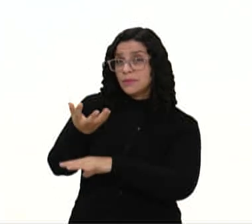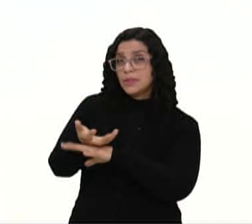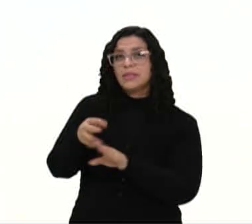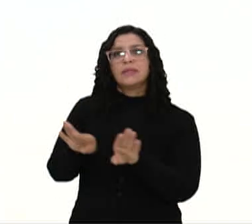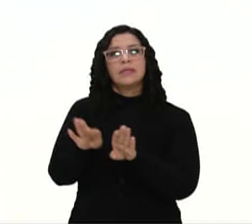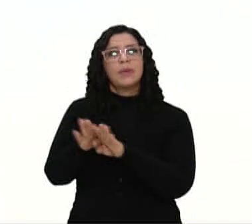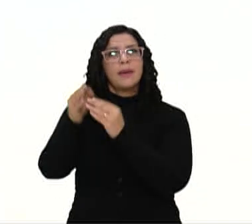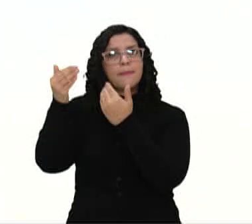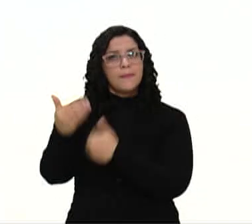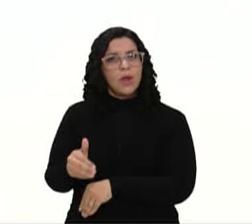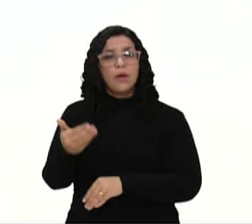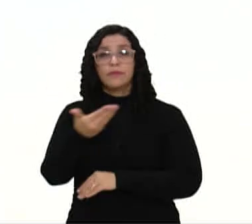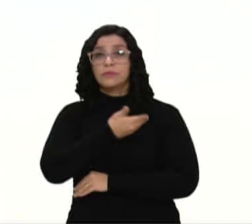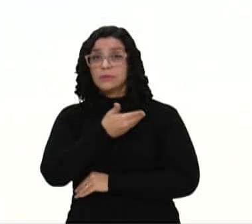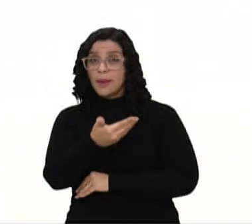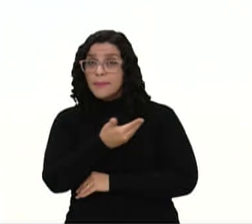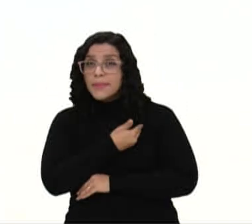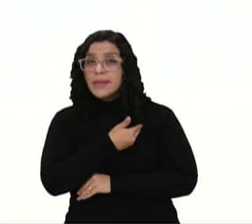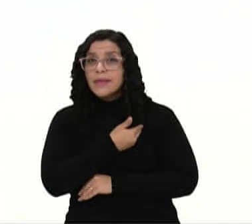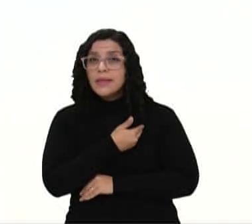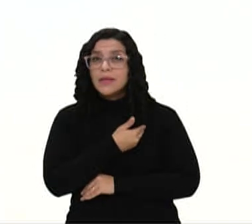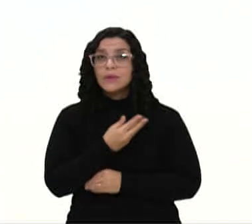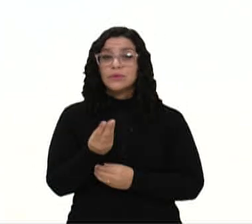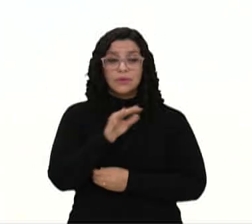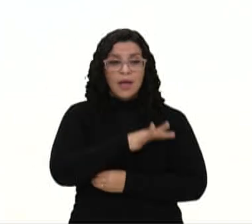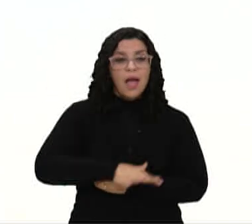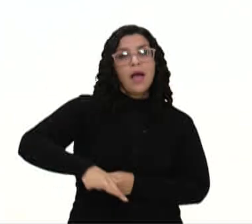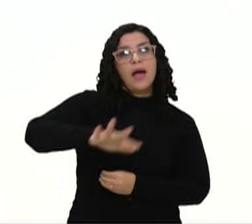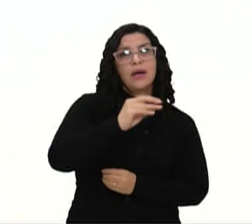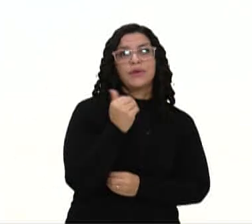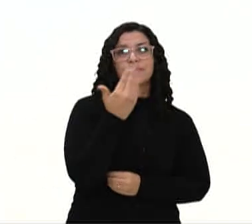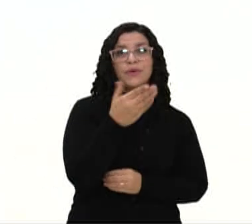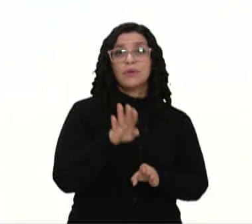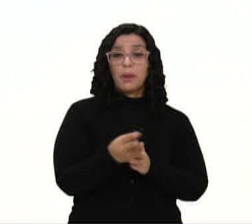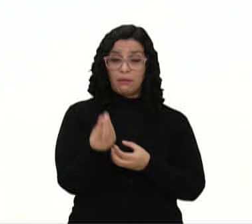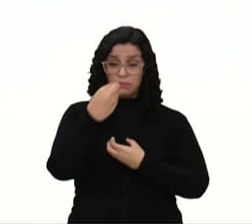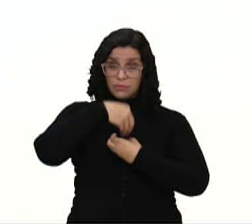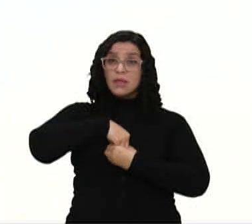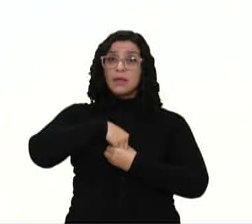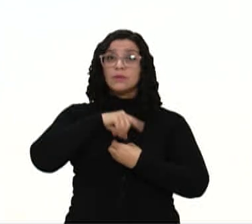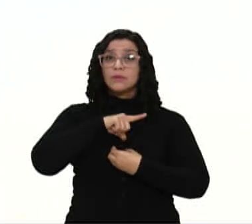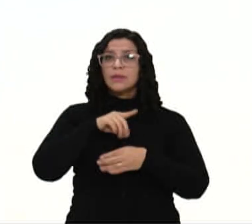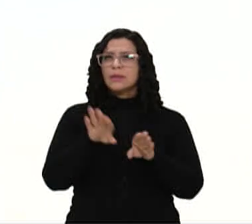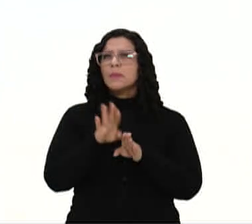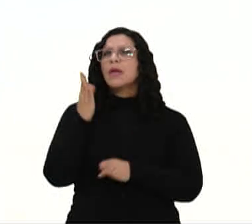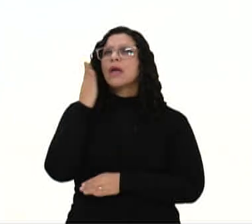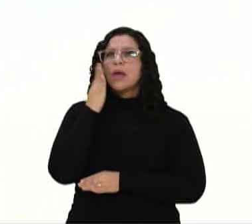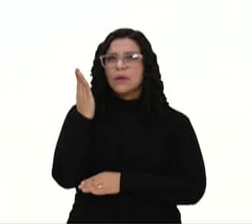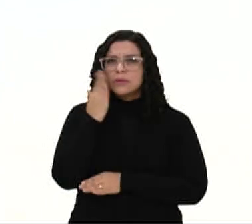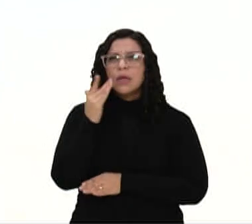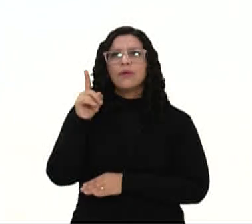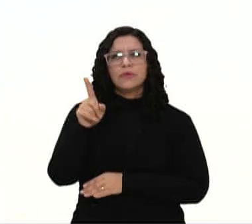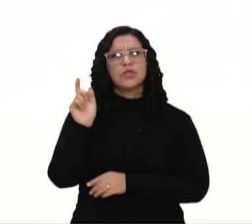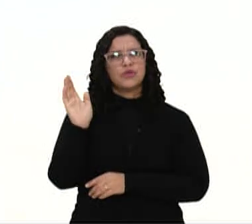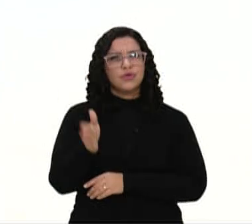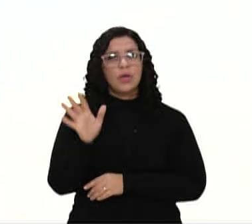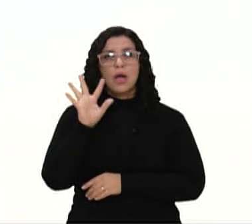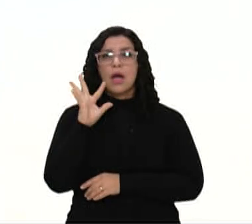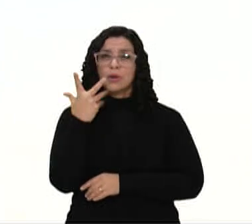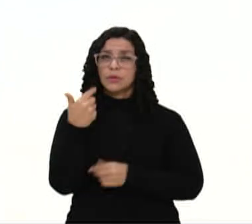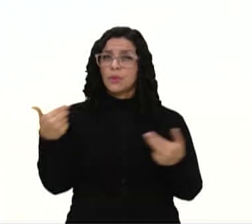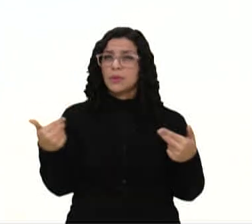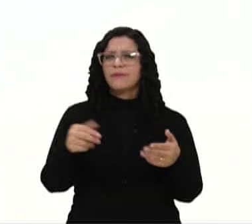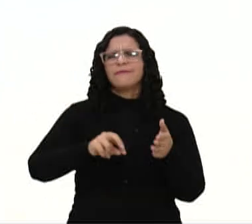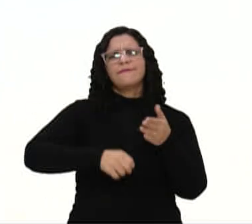os testes, os colegas, o clima à tua volta, o clima dentro de ti. Tenho a certeza de que já te aconteceu